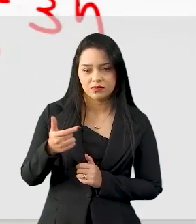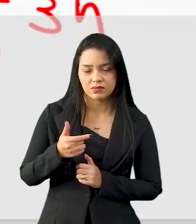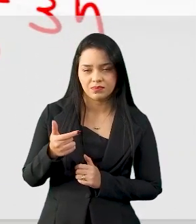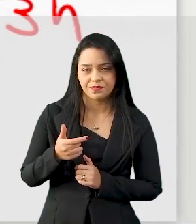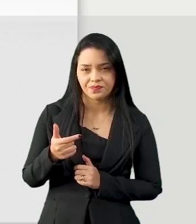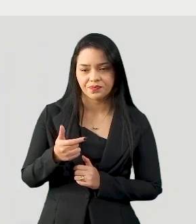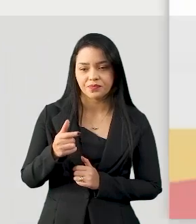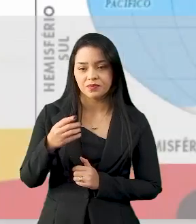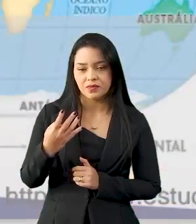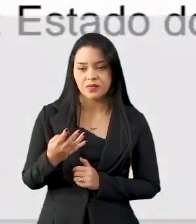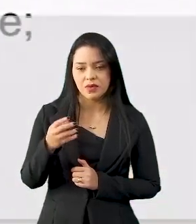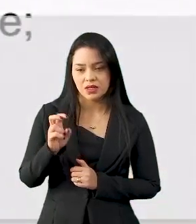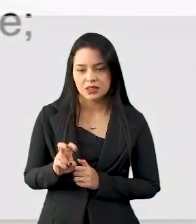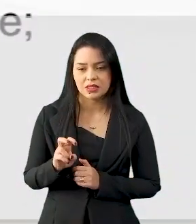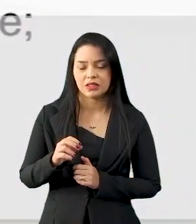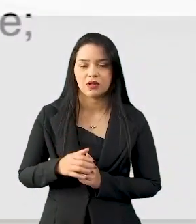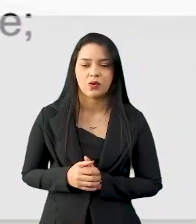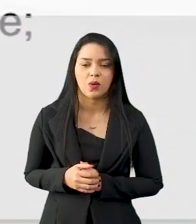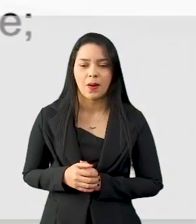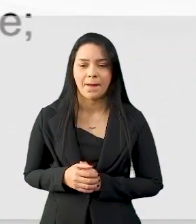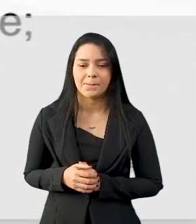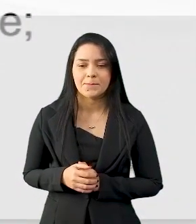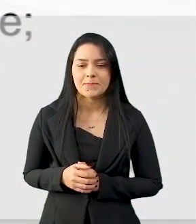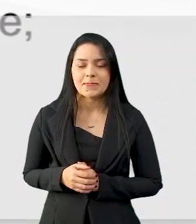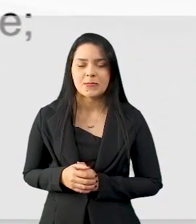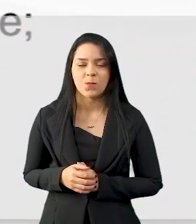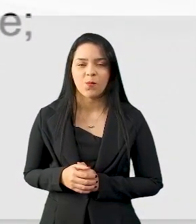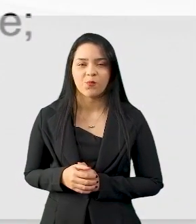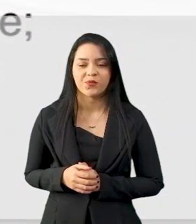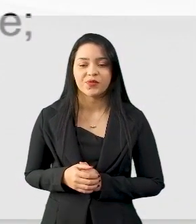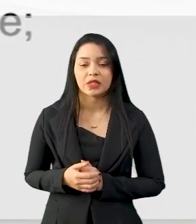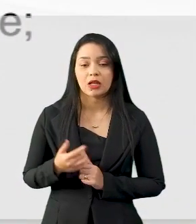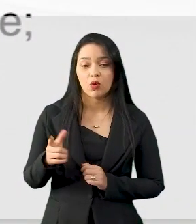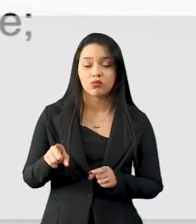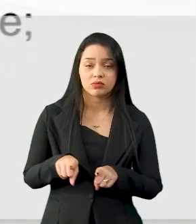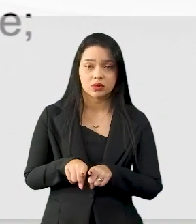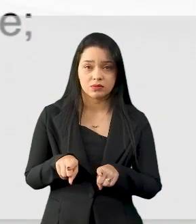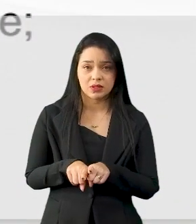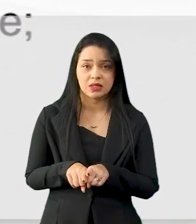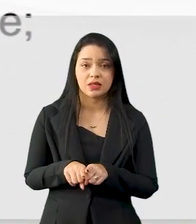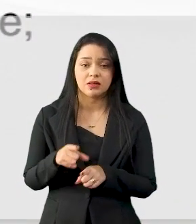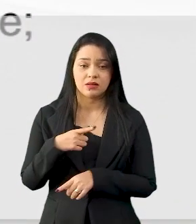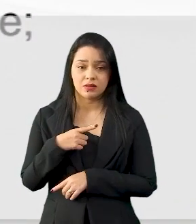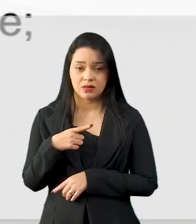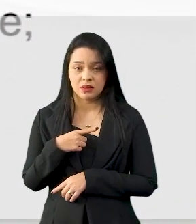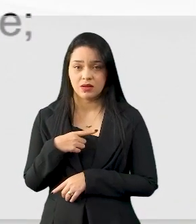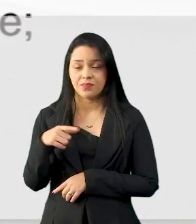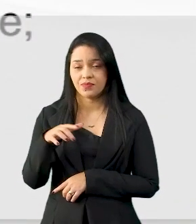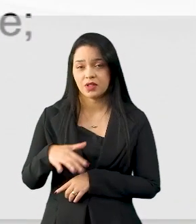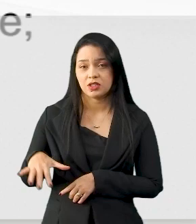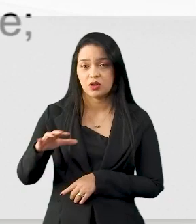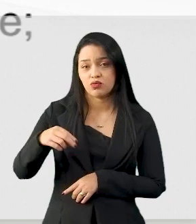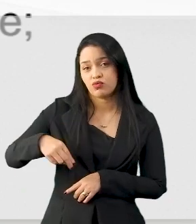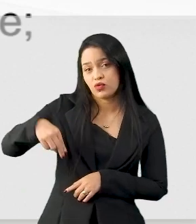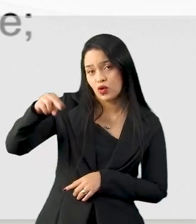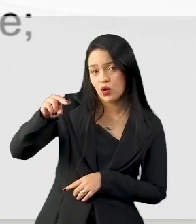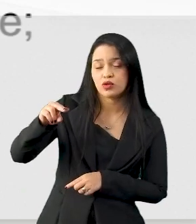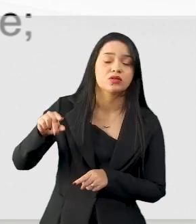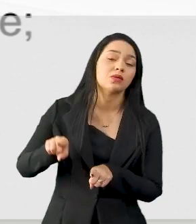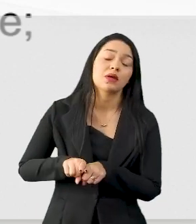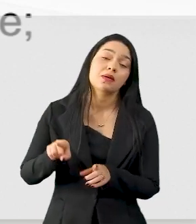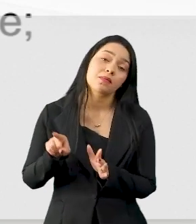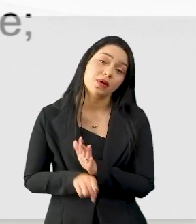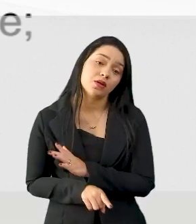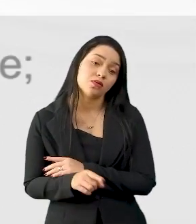fuso 45 graus, oeste. Próximo fuso, que é justamente o fuso da região norte, tá? É o fuso